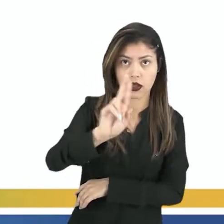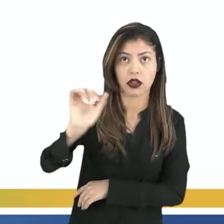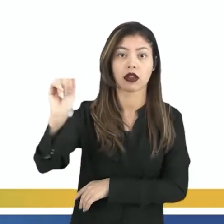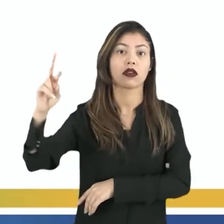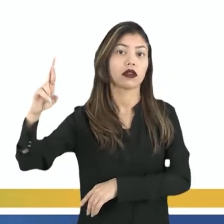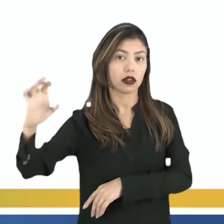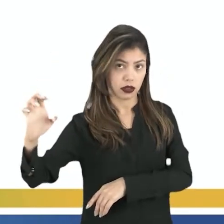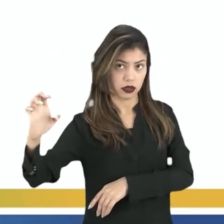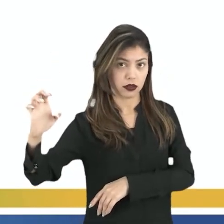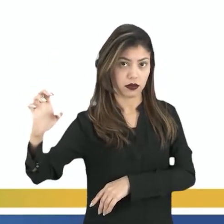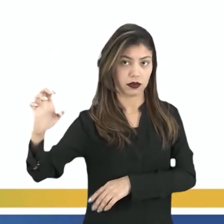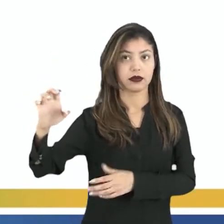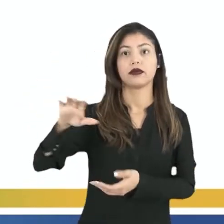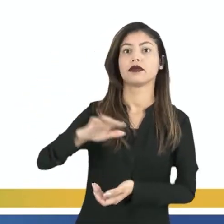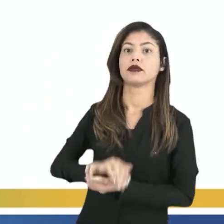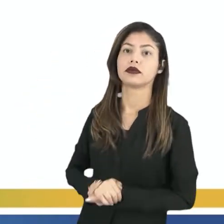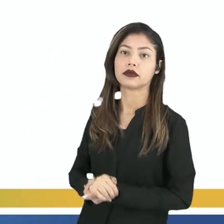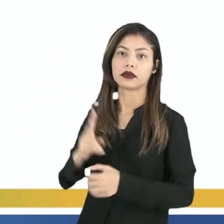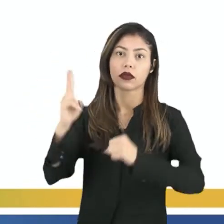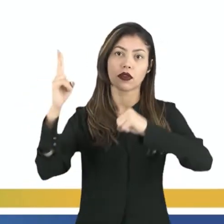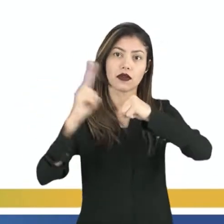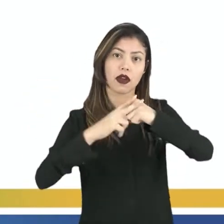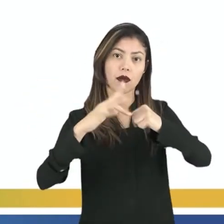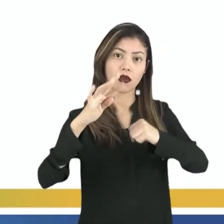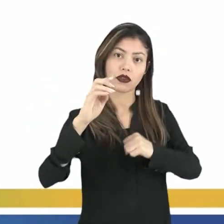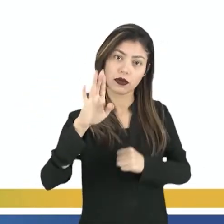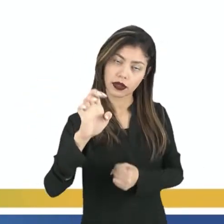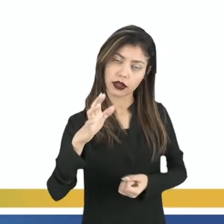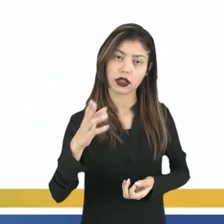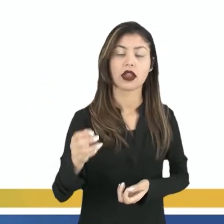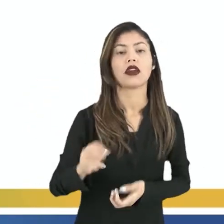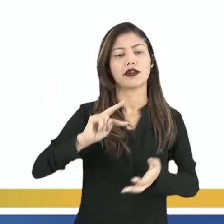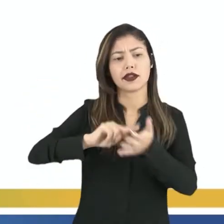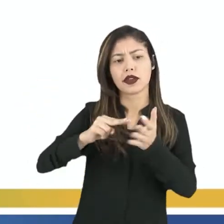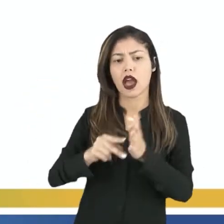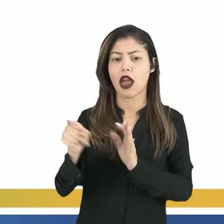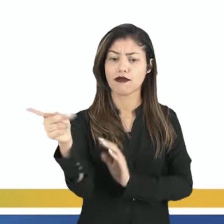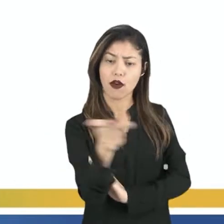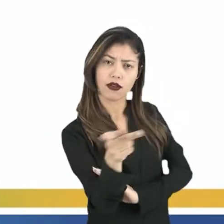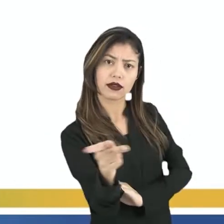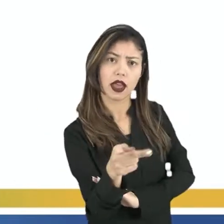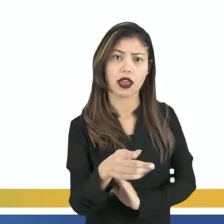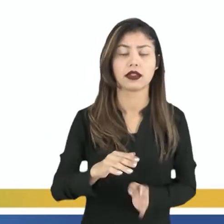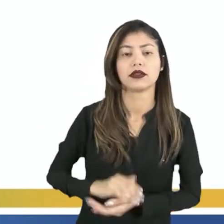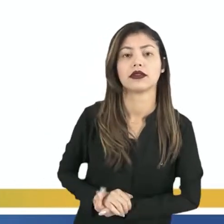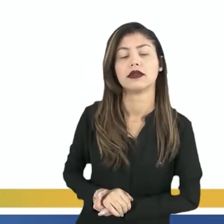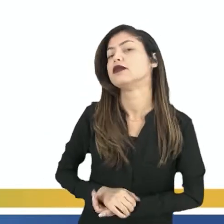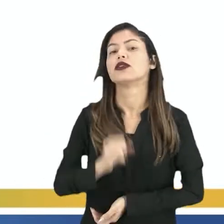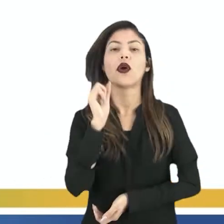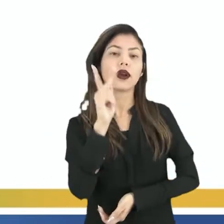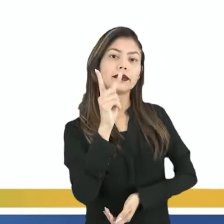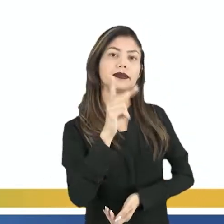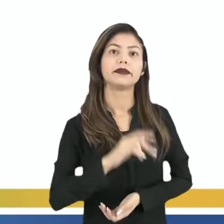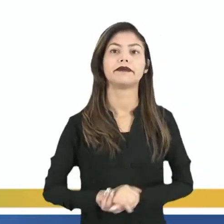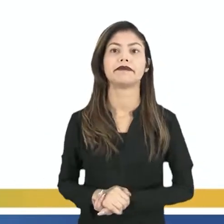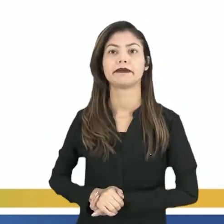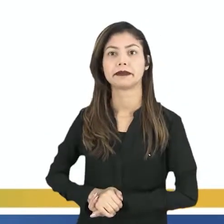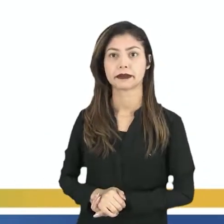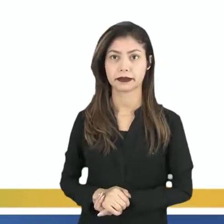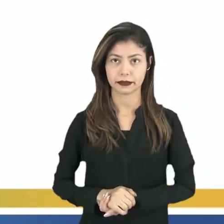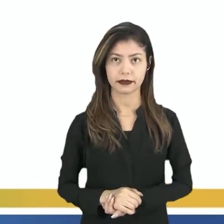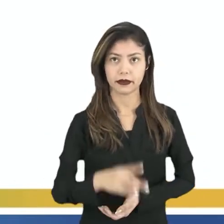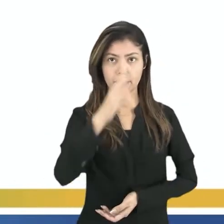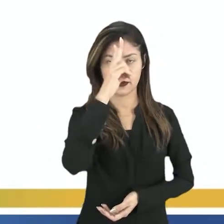usamos a conjugação are do verbo to be, que vai significar vocês, nós ou eles, são ou estão, ok? Então, já que